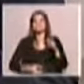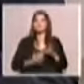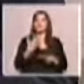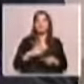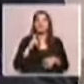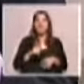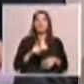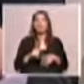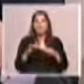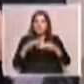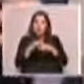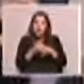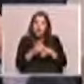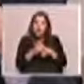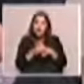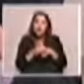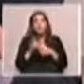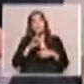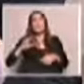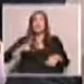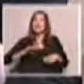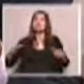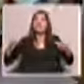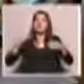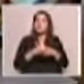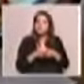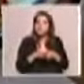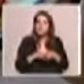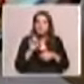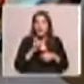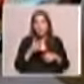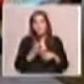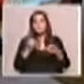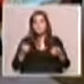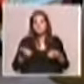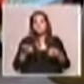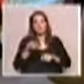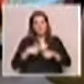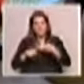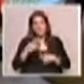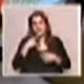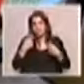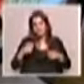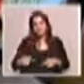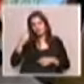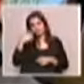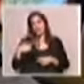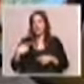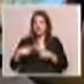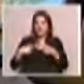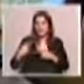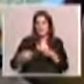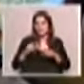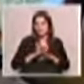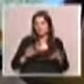unidoses. Ou seja, não é diminuir o tamanho do queijo, mas sim porque ele tem uma produção e já tem uma história atrás do seu